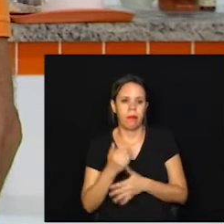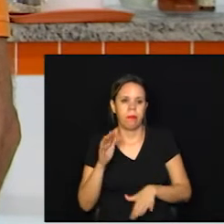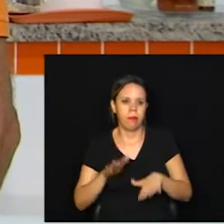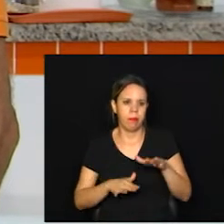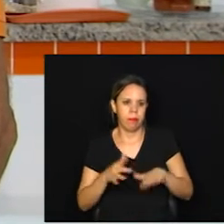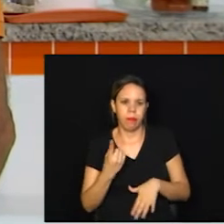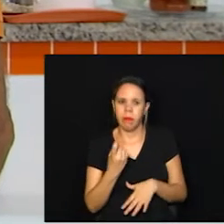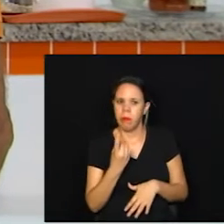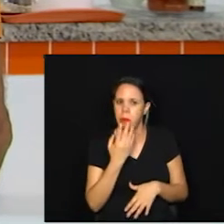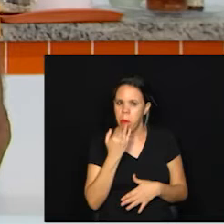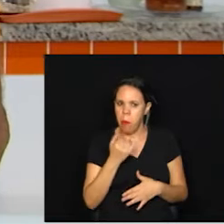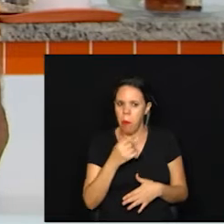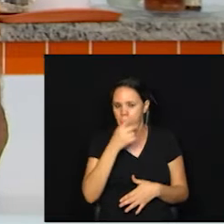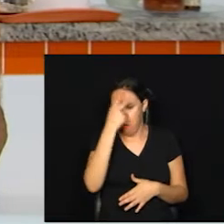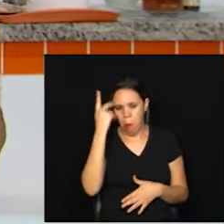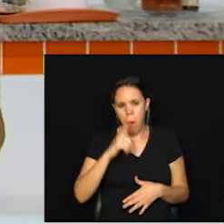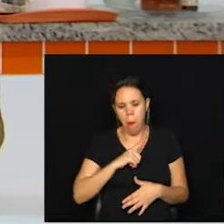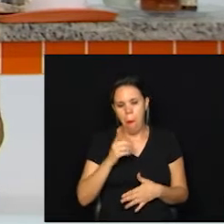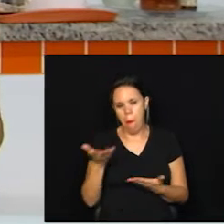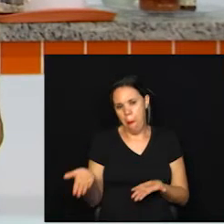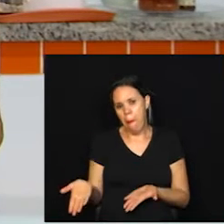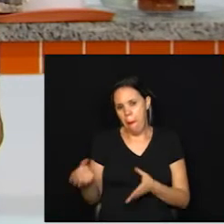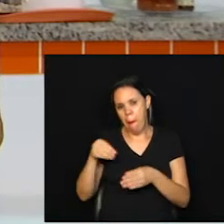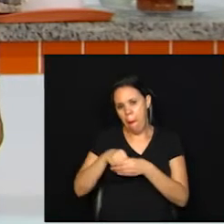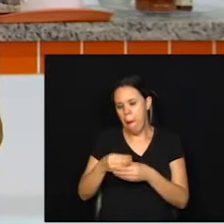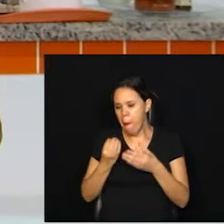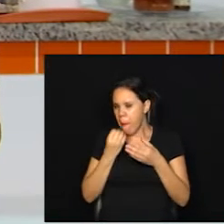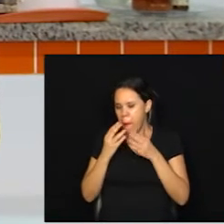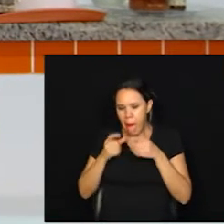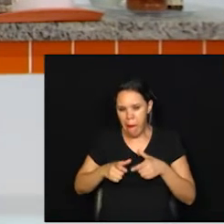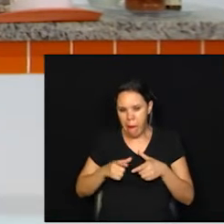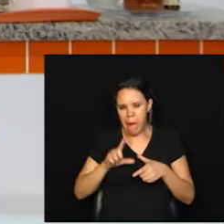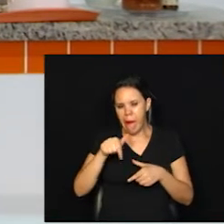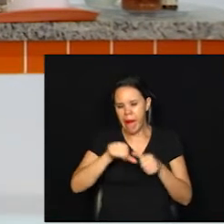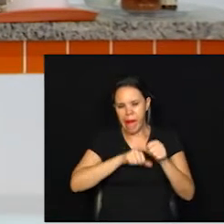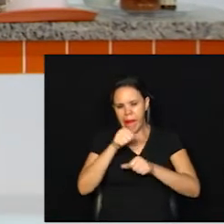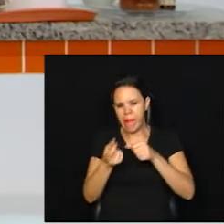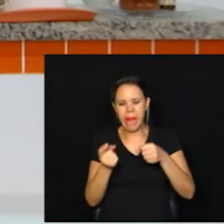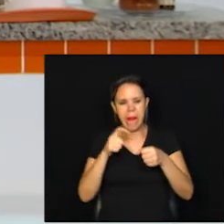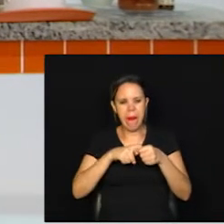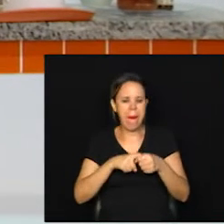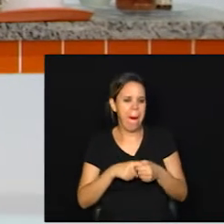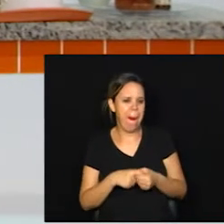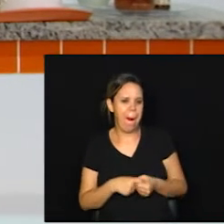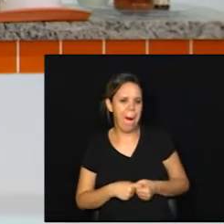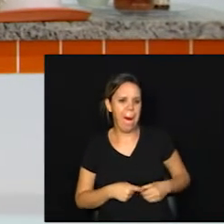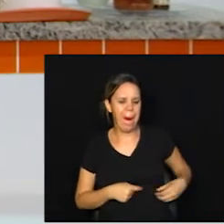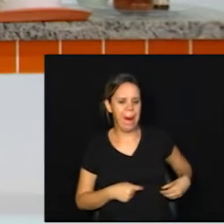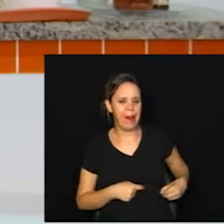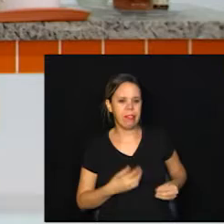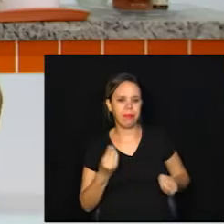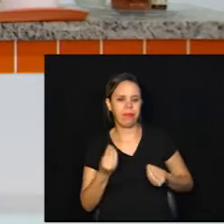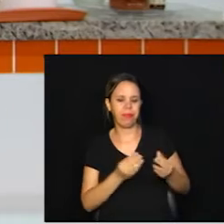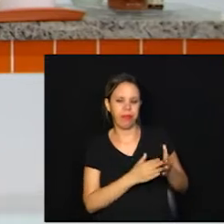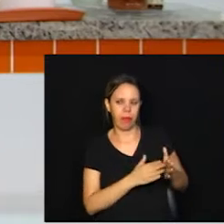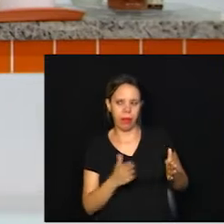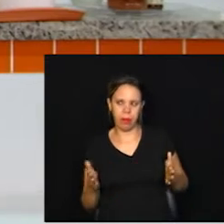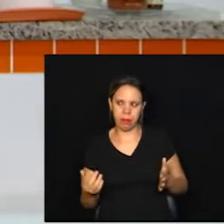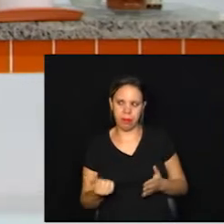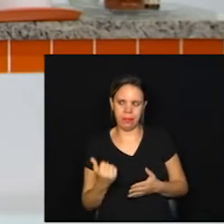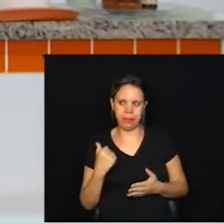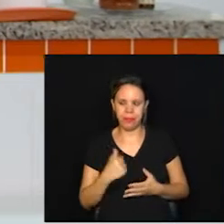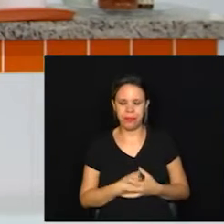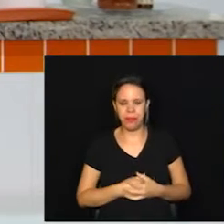é a única refeição que a pessoa tem à disposição e está aqui no Bom Prato. Mas logo isso foi retomado também. Como é que foi esse período? Então, foi